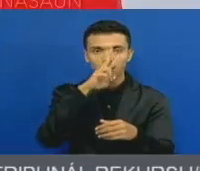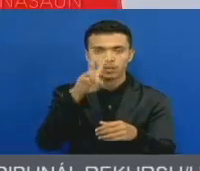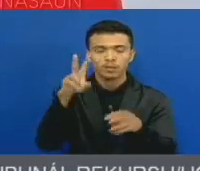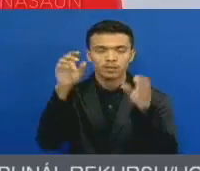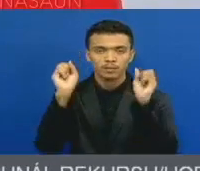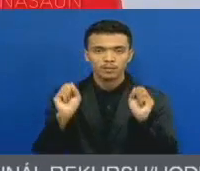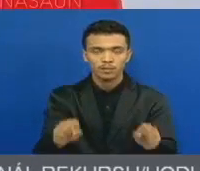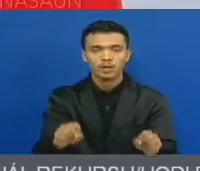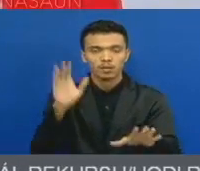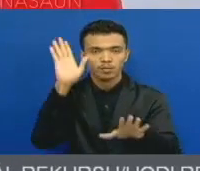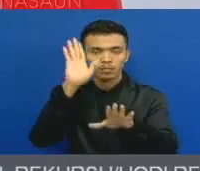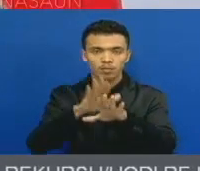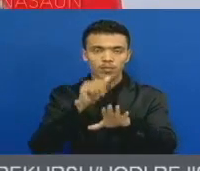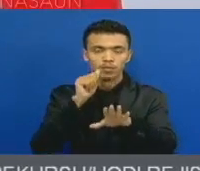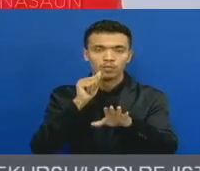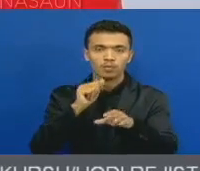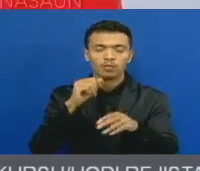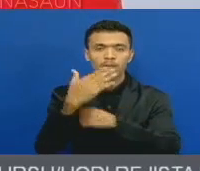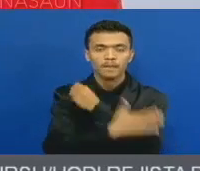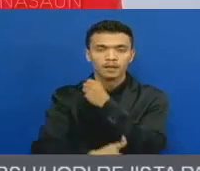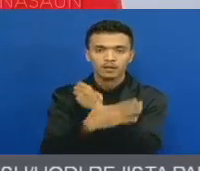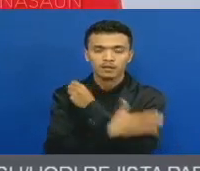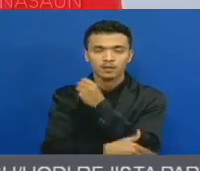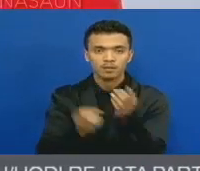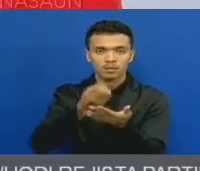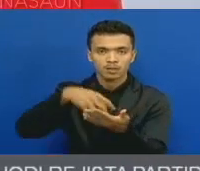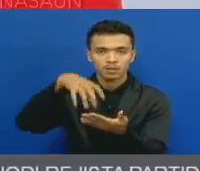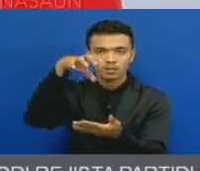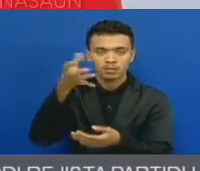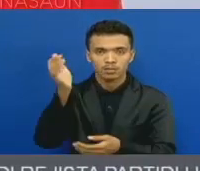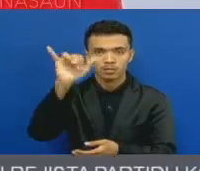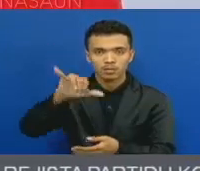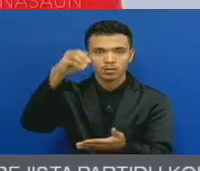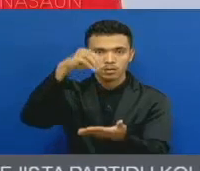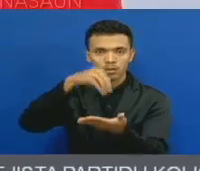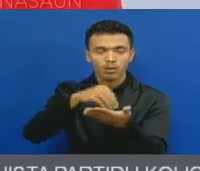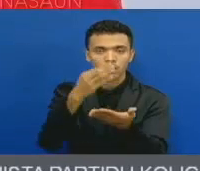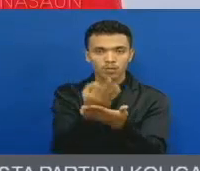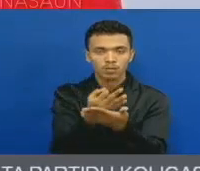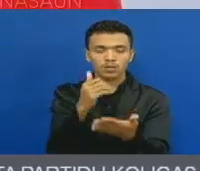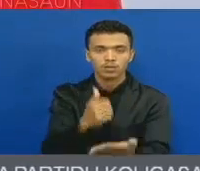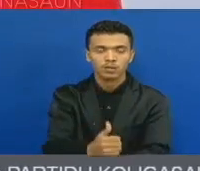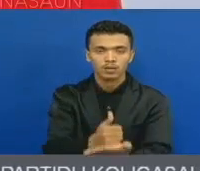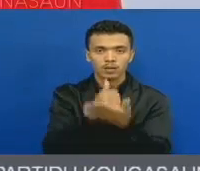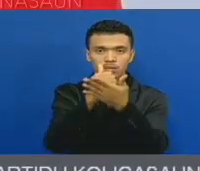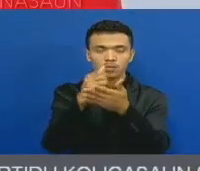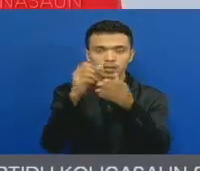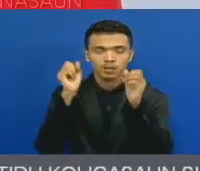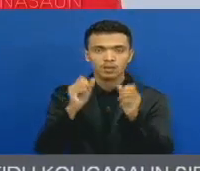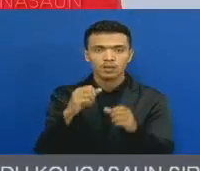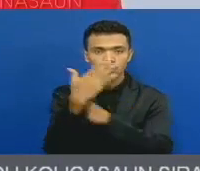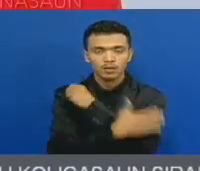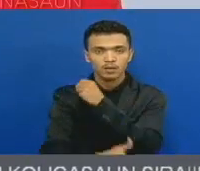bele fanning rai rico Sire para tal o samba. Ajuda bilateral